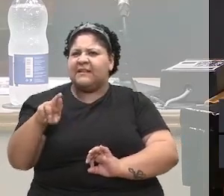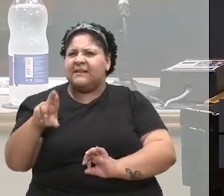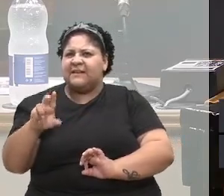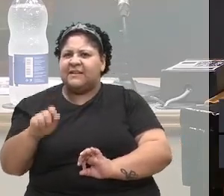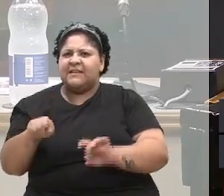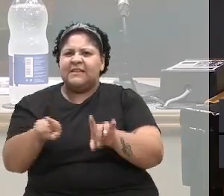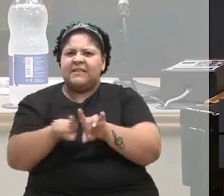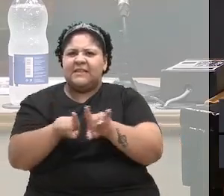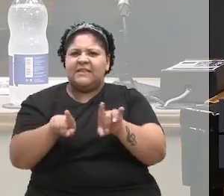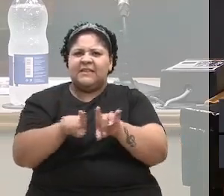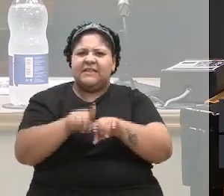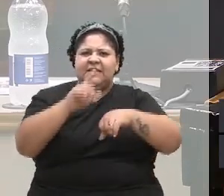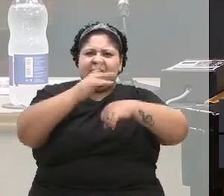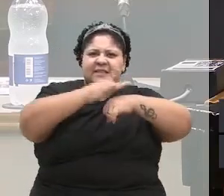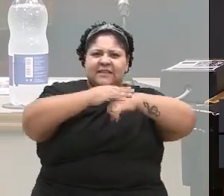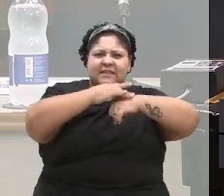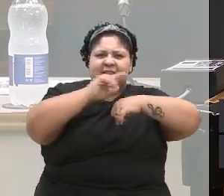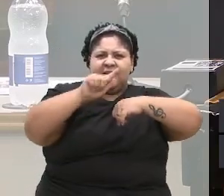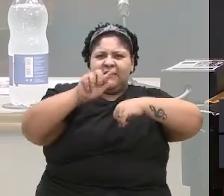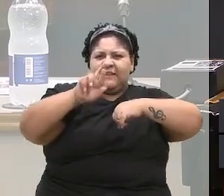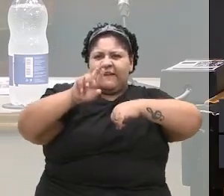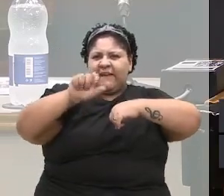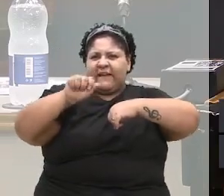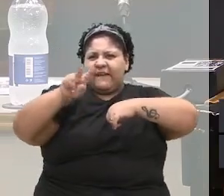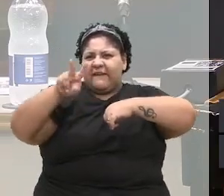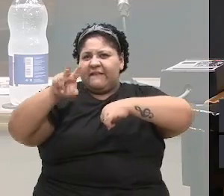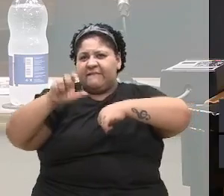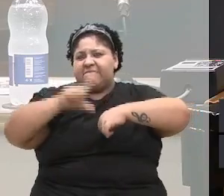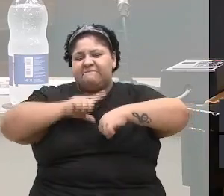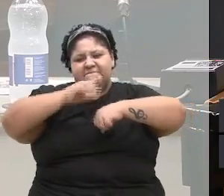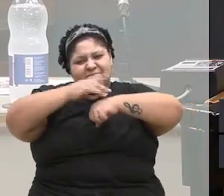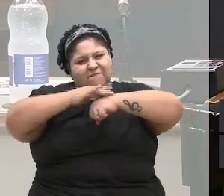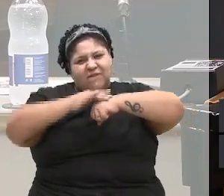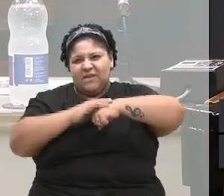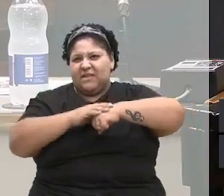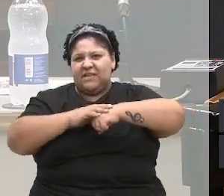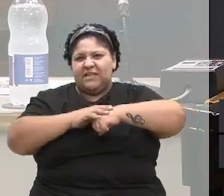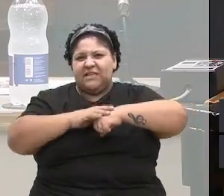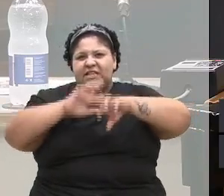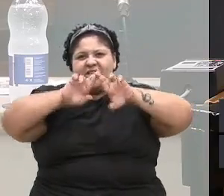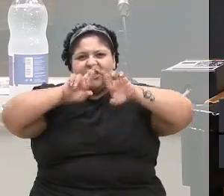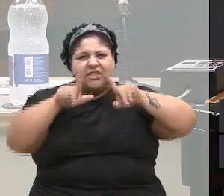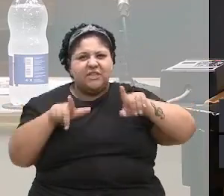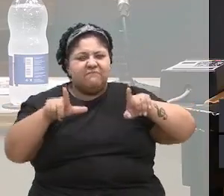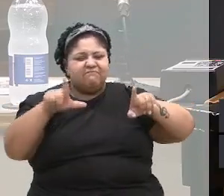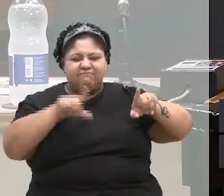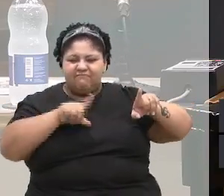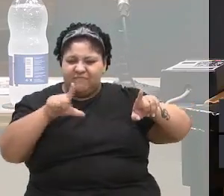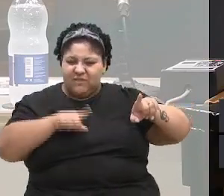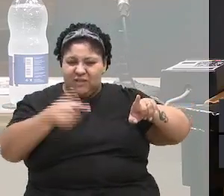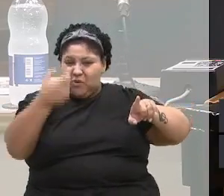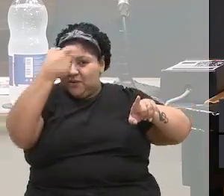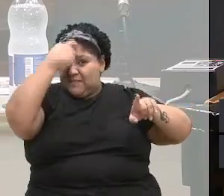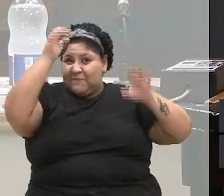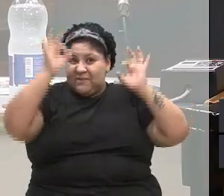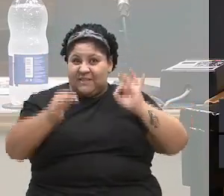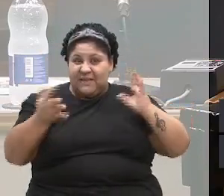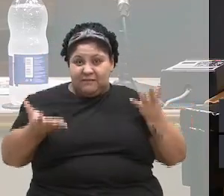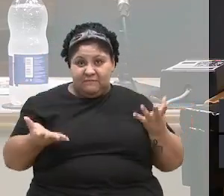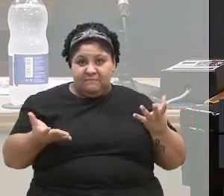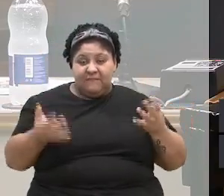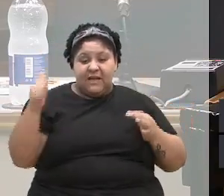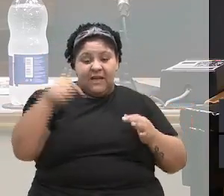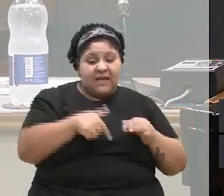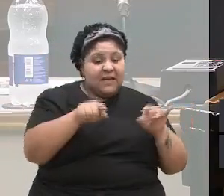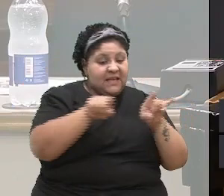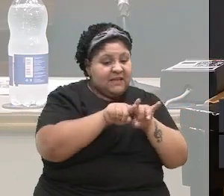Dravet. Então, são diversas doenças raras que acabam que nós não temos o devido conhecimento. E aqui também